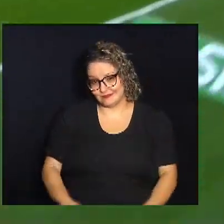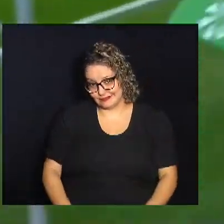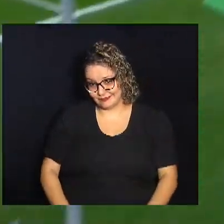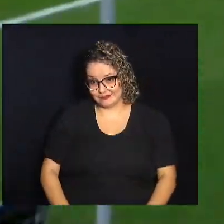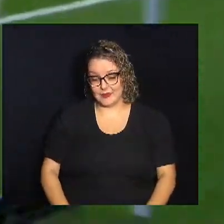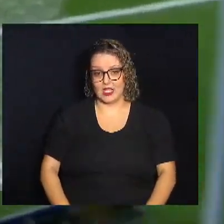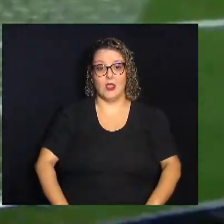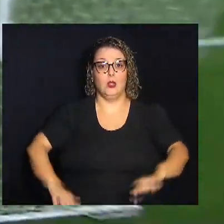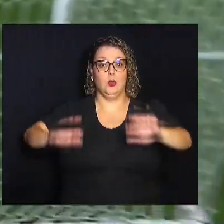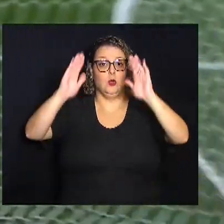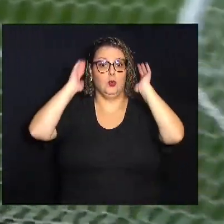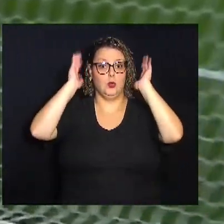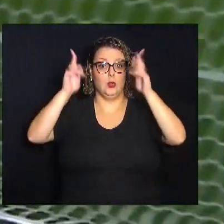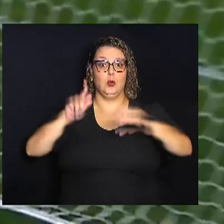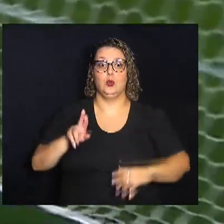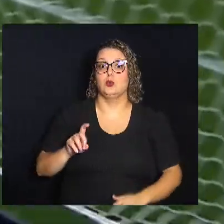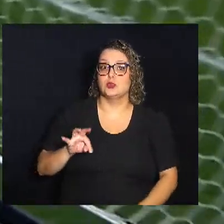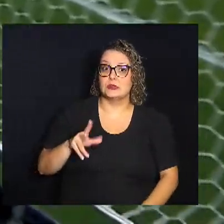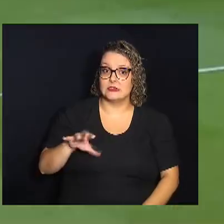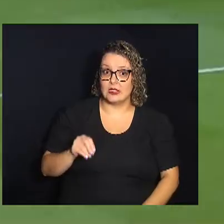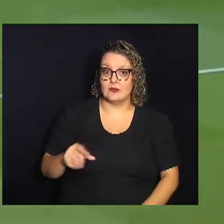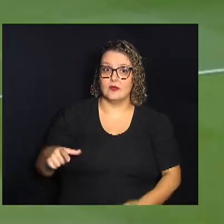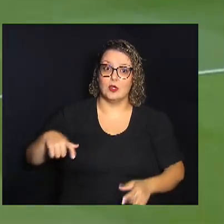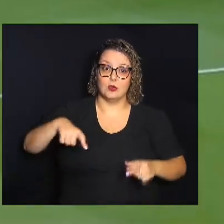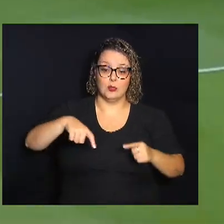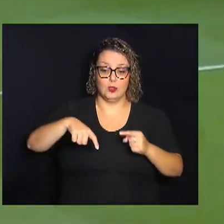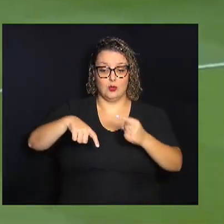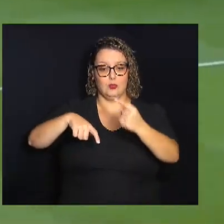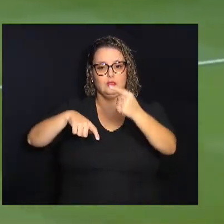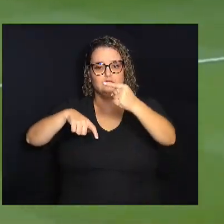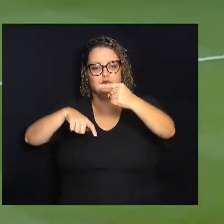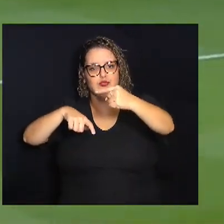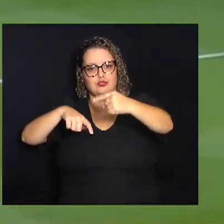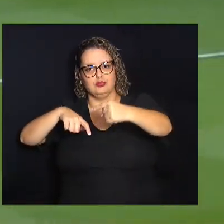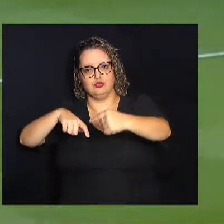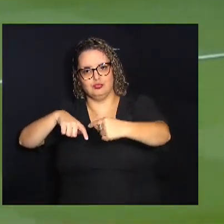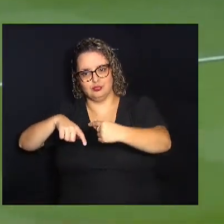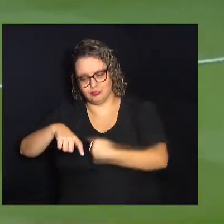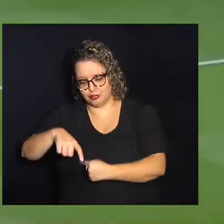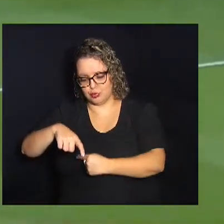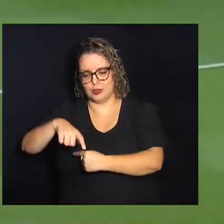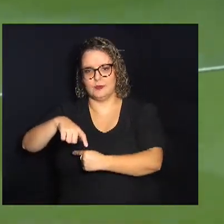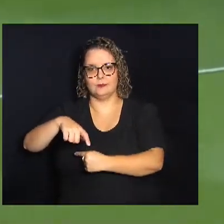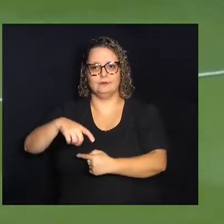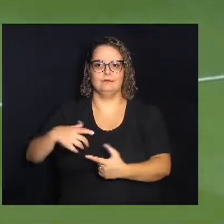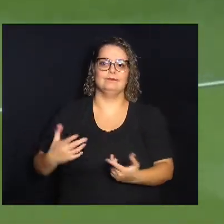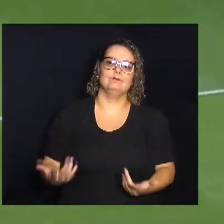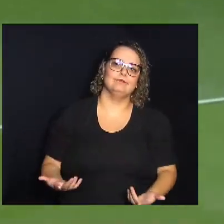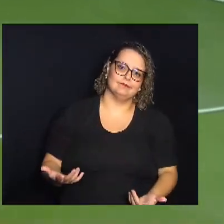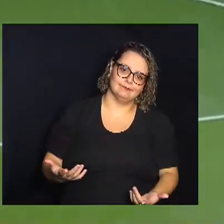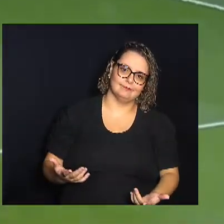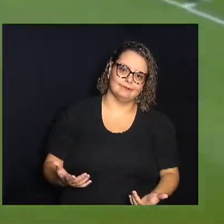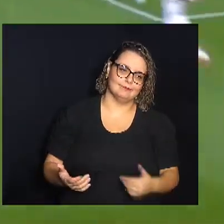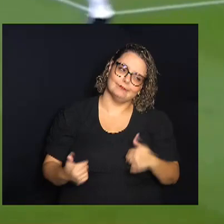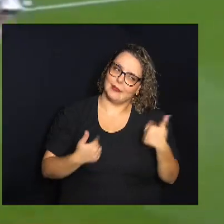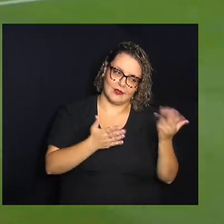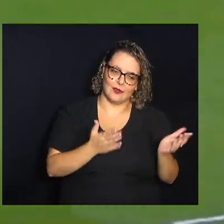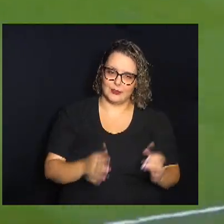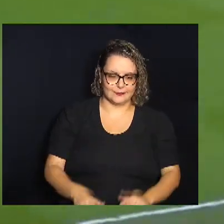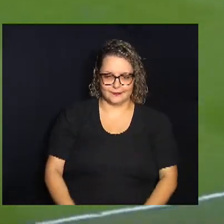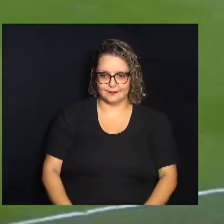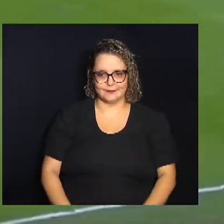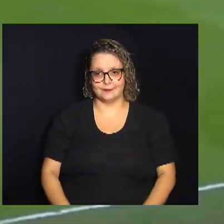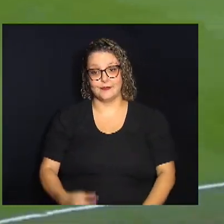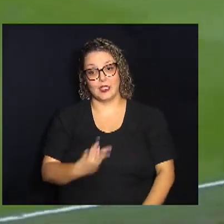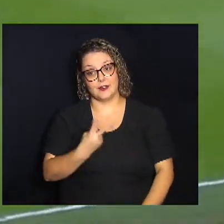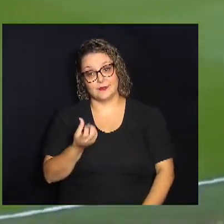de escanteio, Gustavo Henrique ganhou pelo alto e a bola passou rente à trave esquerda, mas para fora. Aos